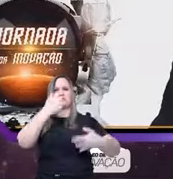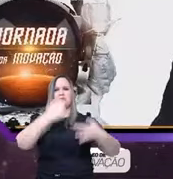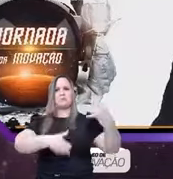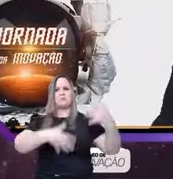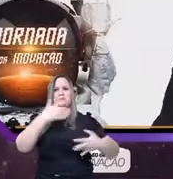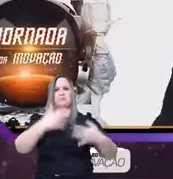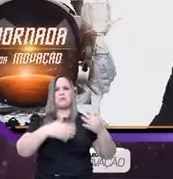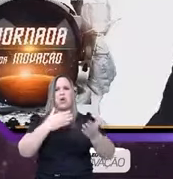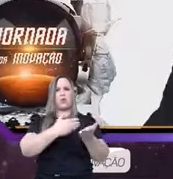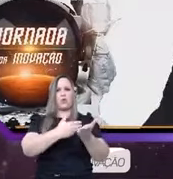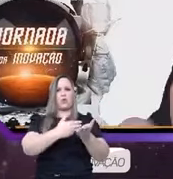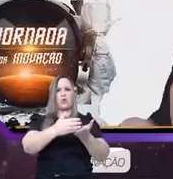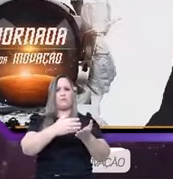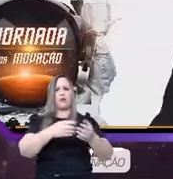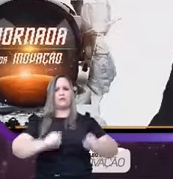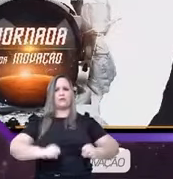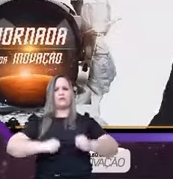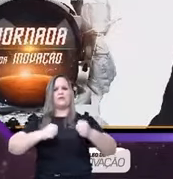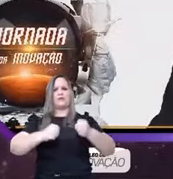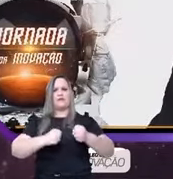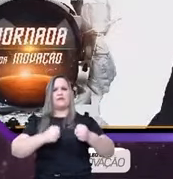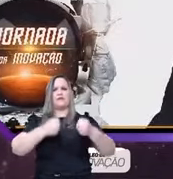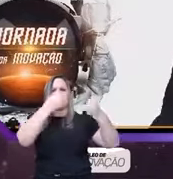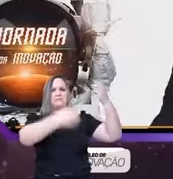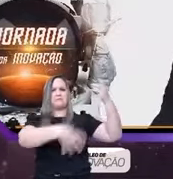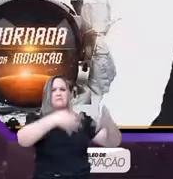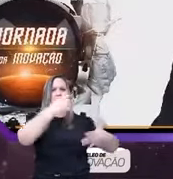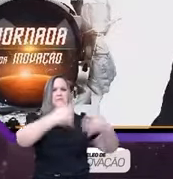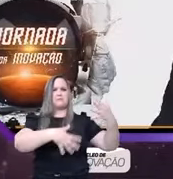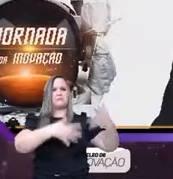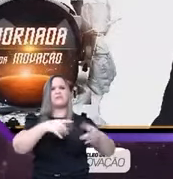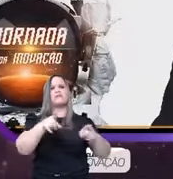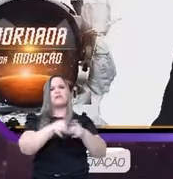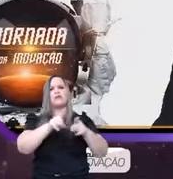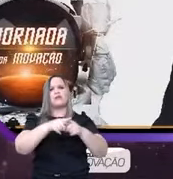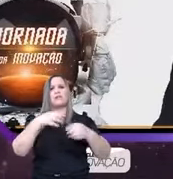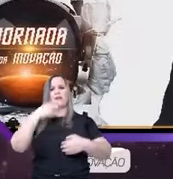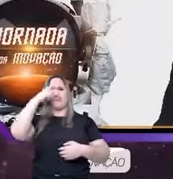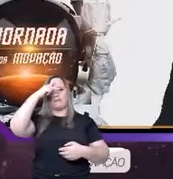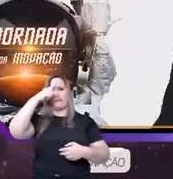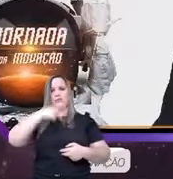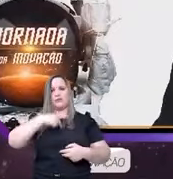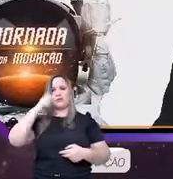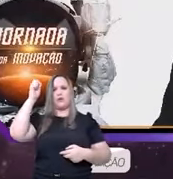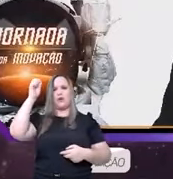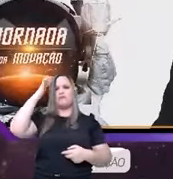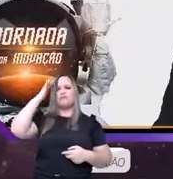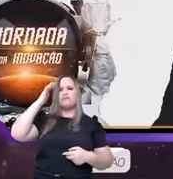da defesa do Dr. João Thiago. E minhas reflexões aos nossos eminentes jurados.